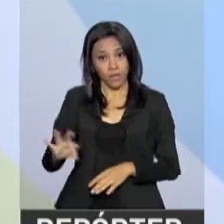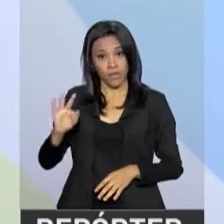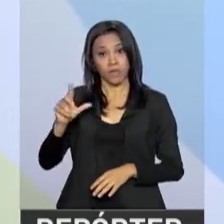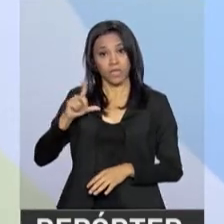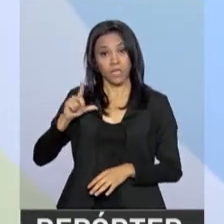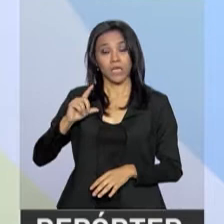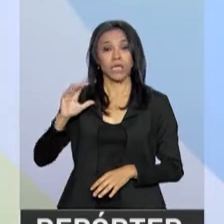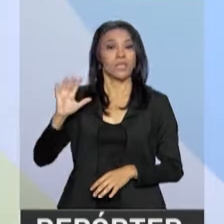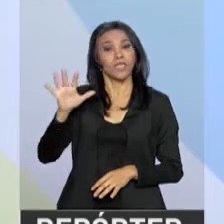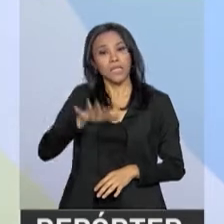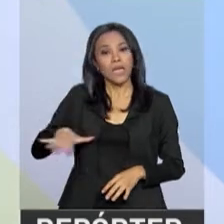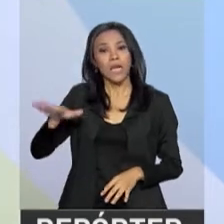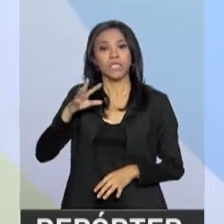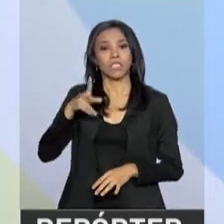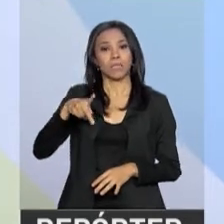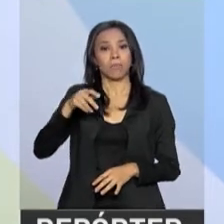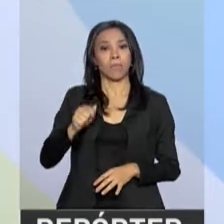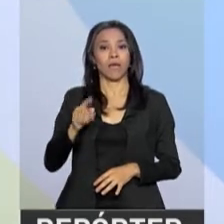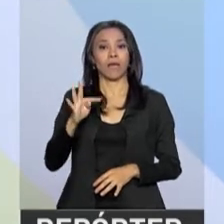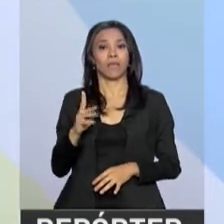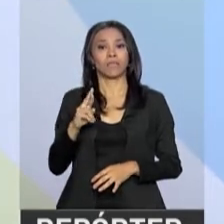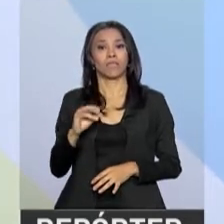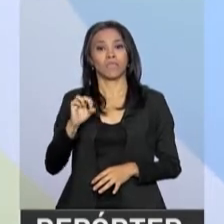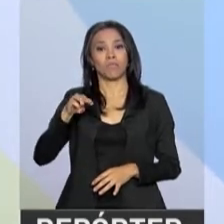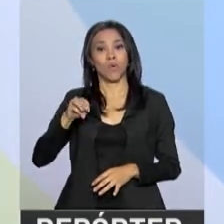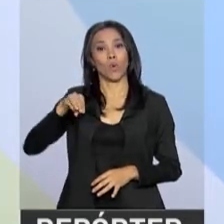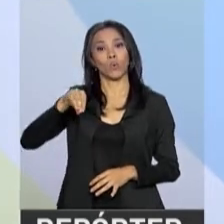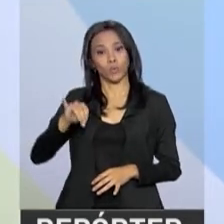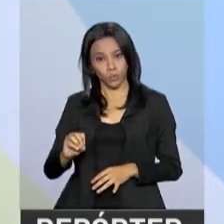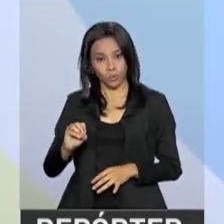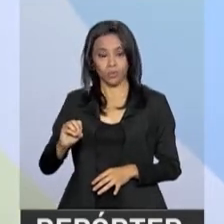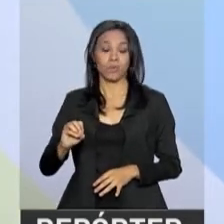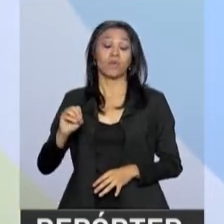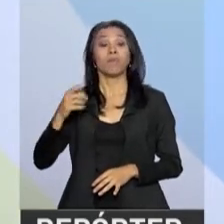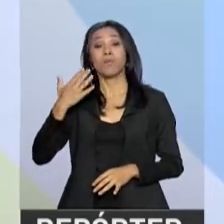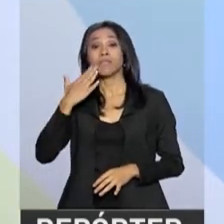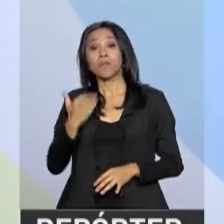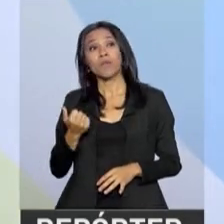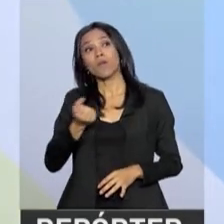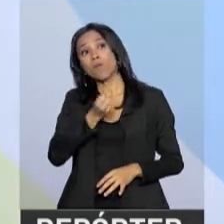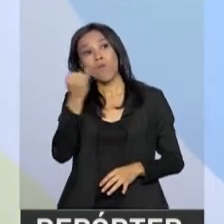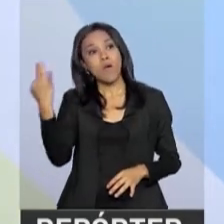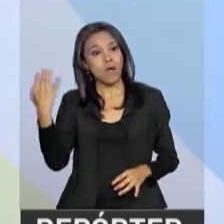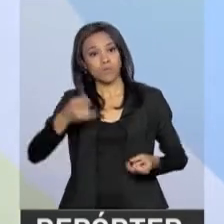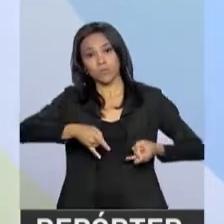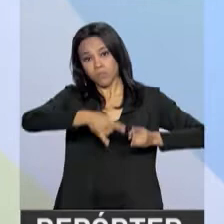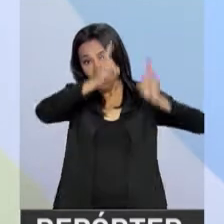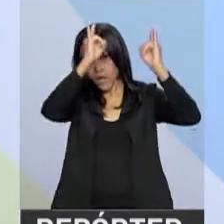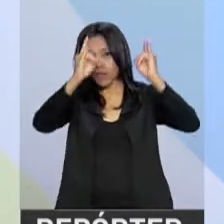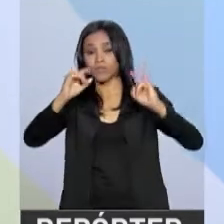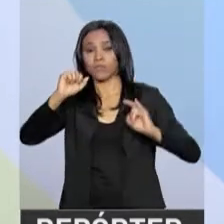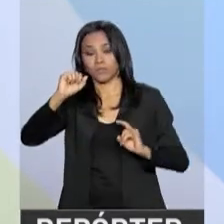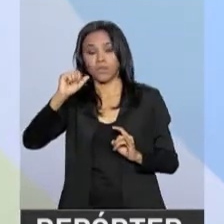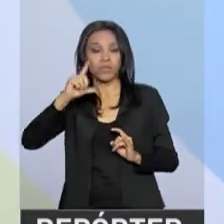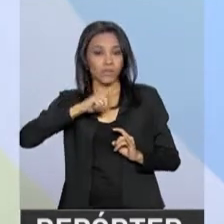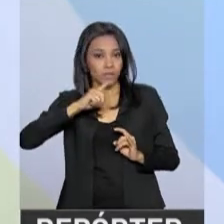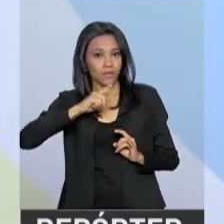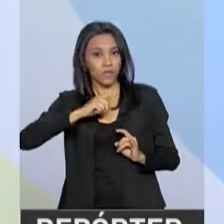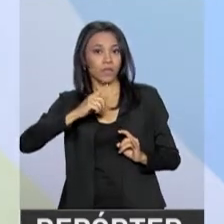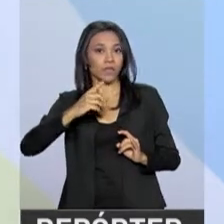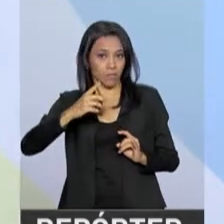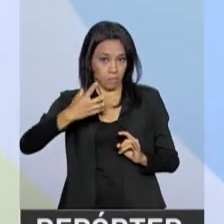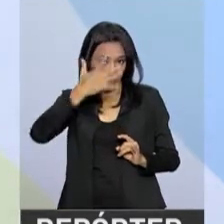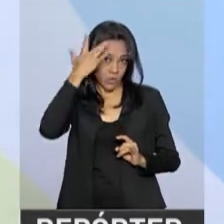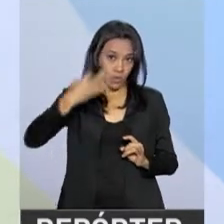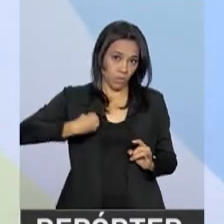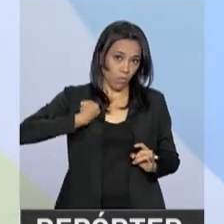identificar todos estes prédios no Brasil que estão ocupados irregularmente ou desocupados, para que a gente possa adequar a